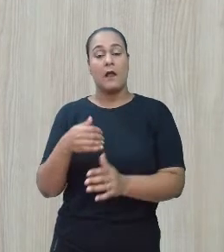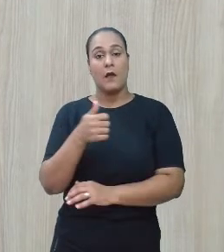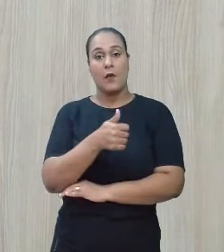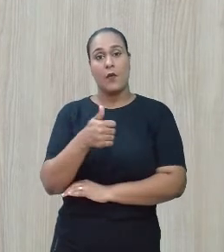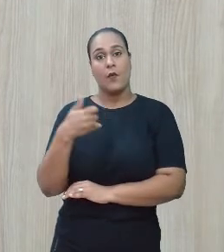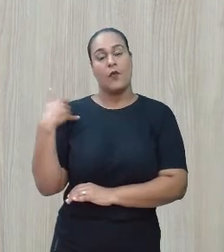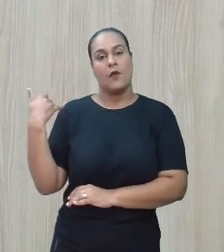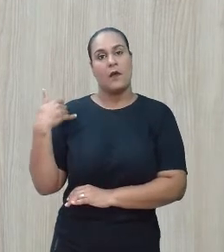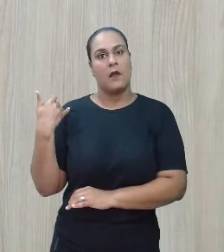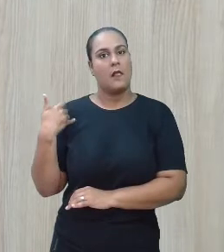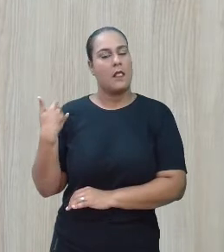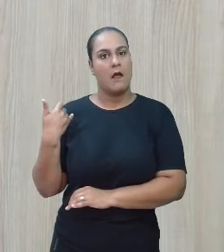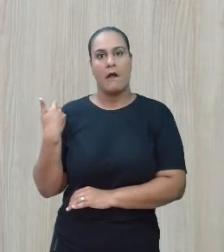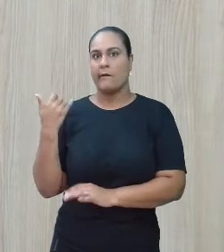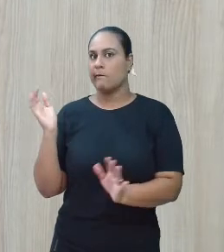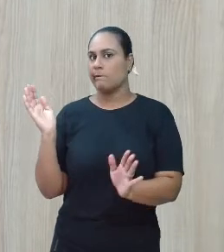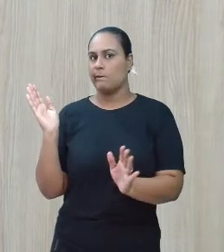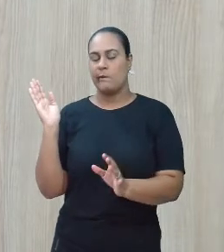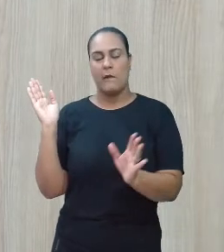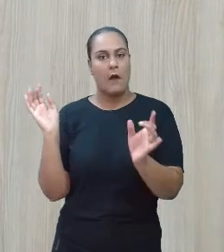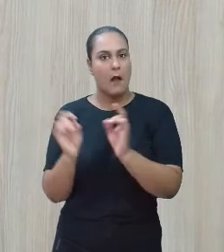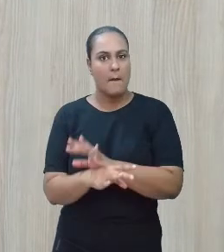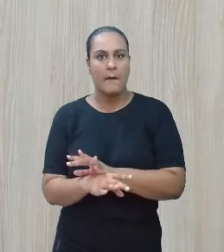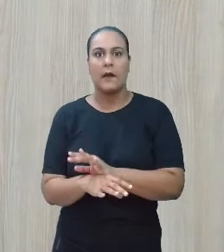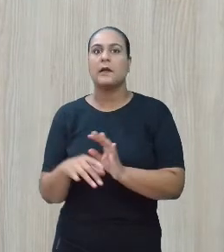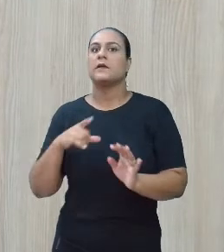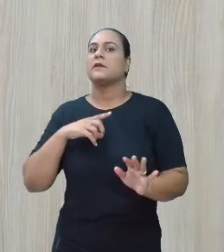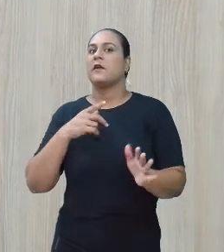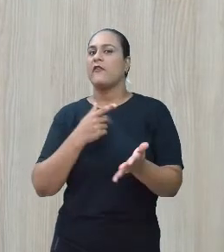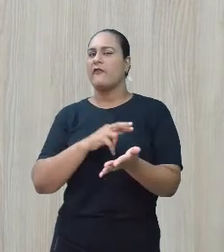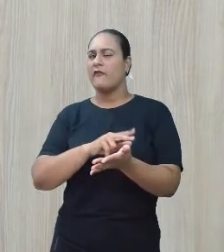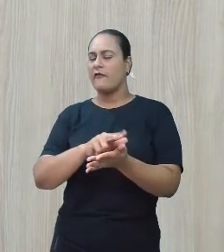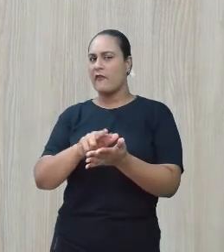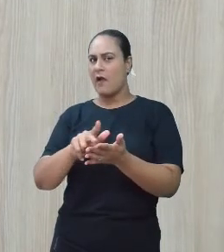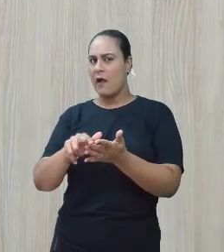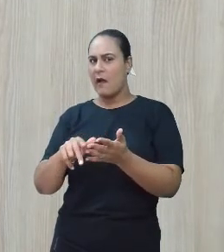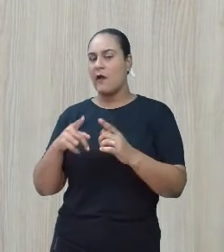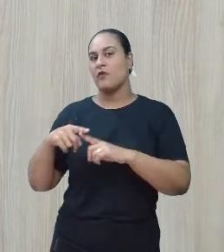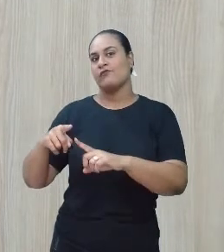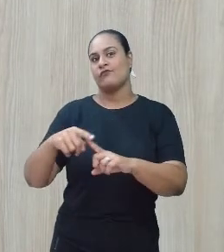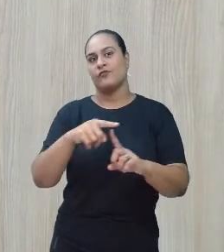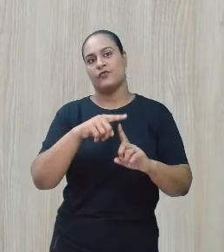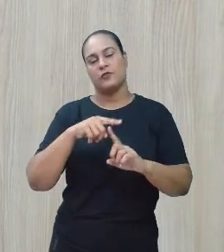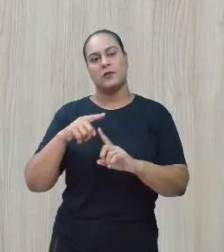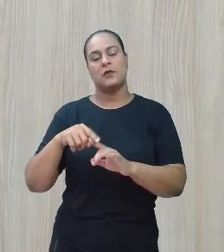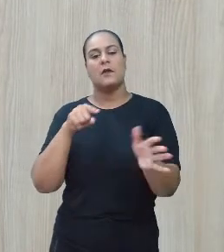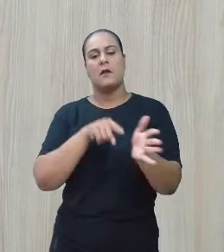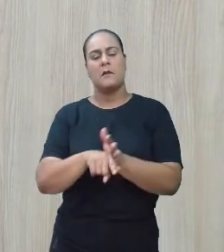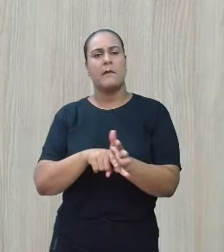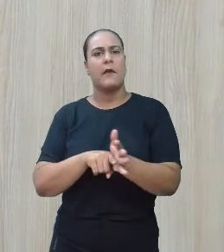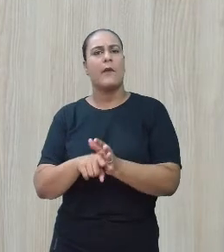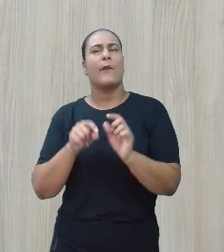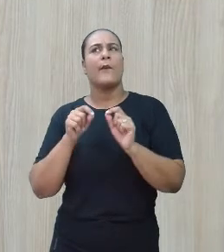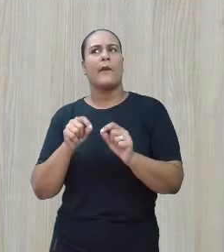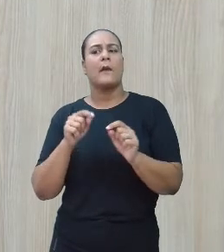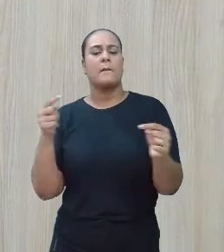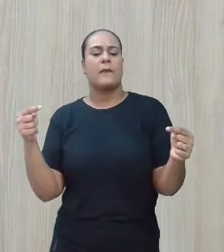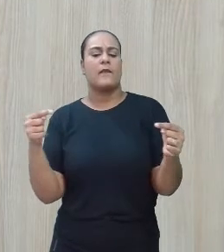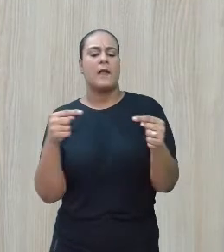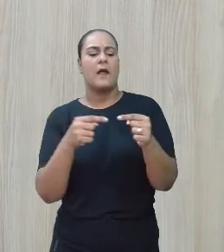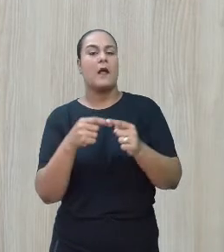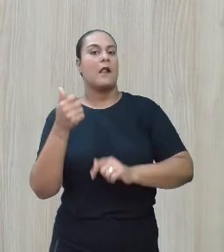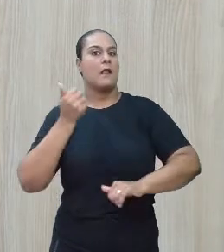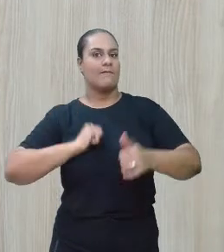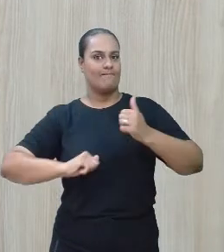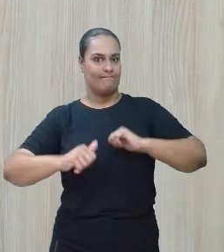se acabarem. Então é bom procurar um médico porque existem vários tipos de tiques. Então procurar realmente pesquisar o que é realmente que